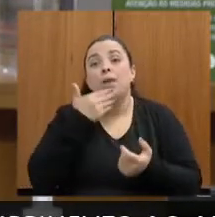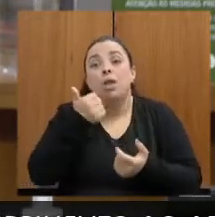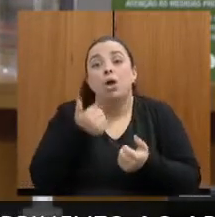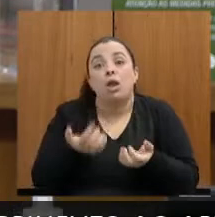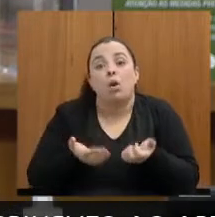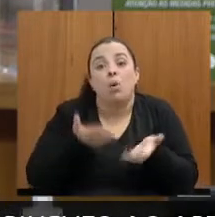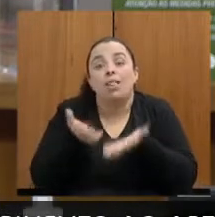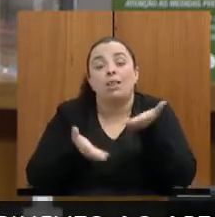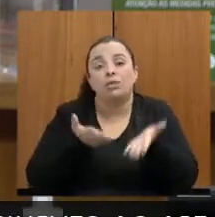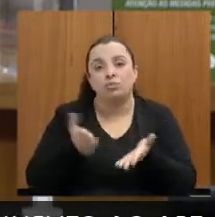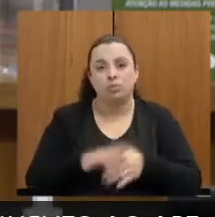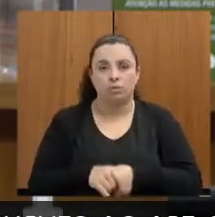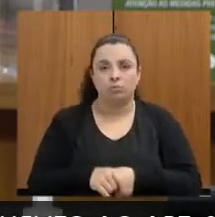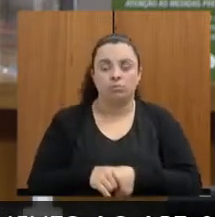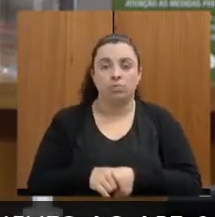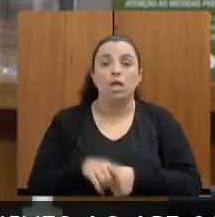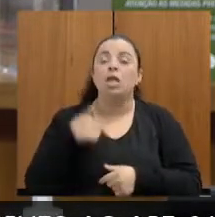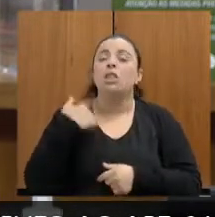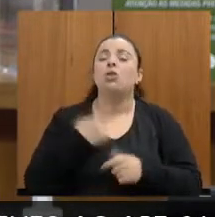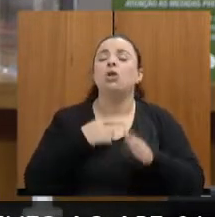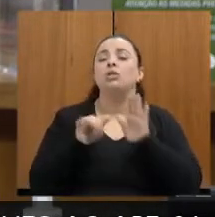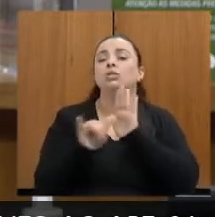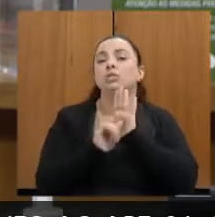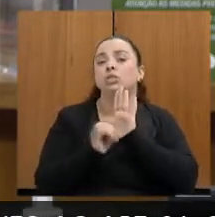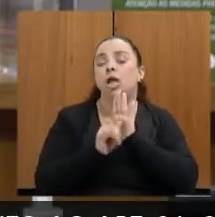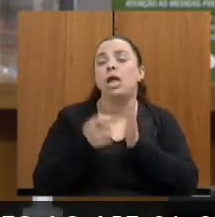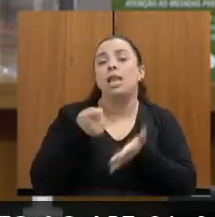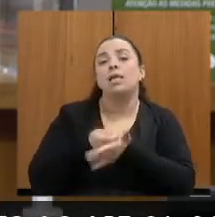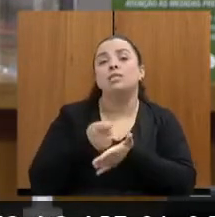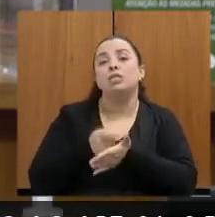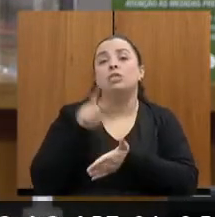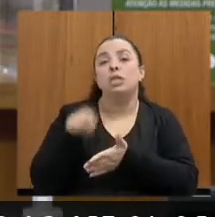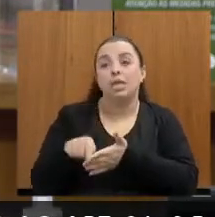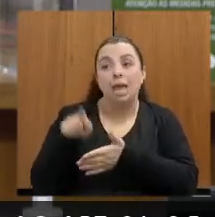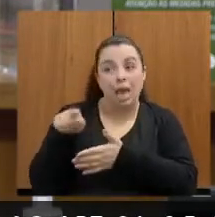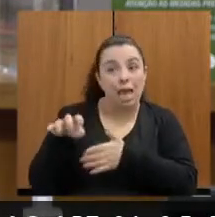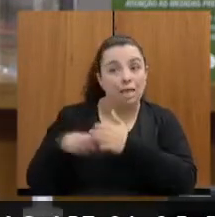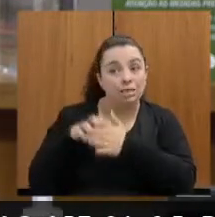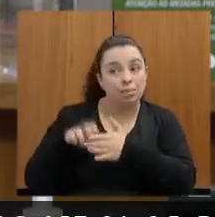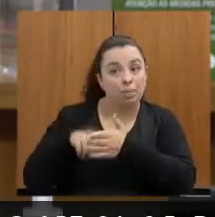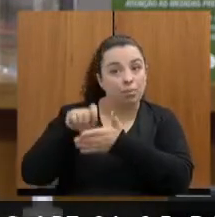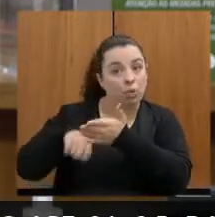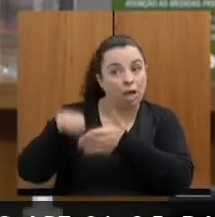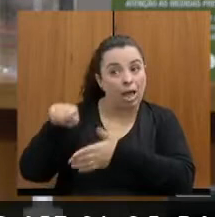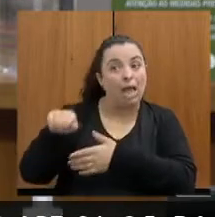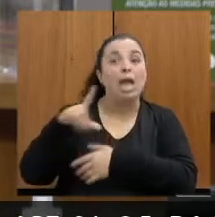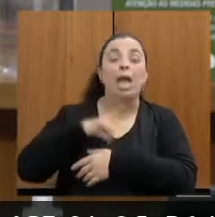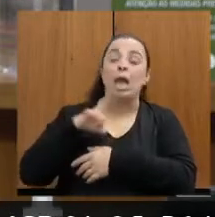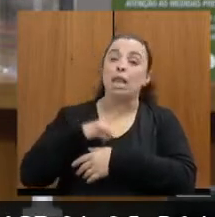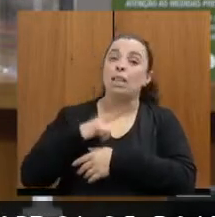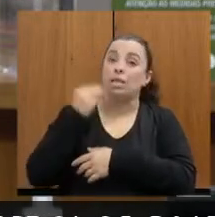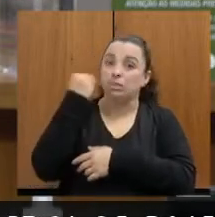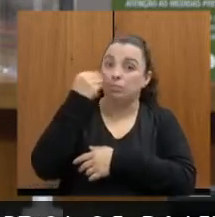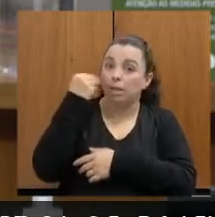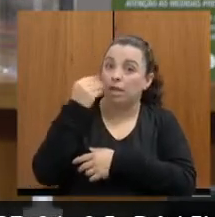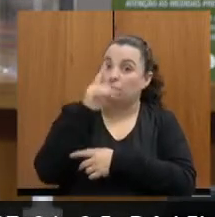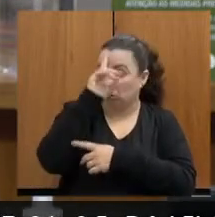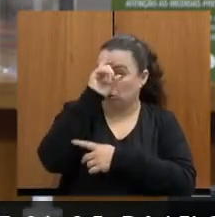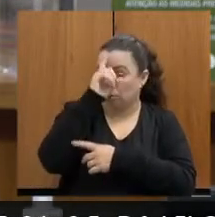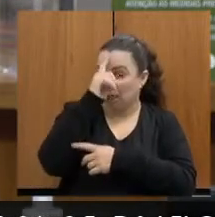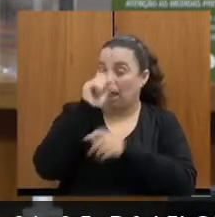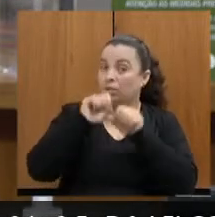ele exige que essa organização social tem que ter experiência hospitais de grande porte